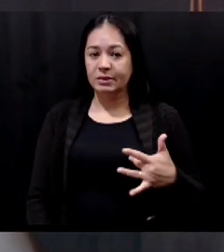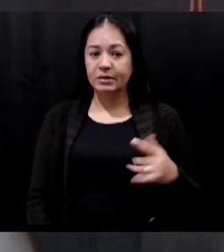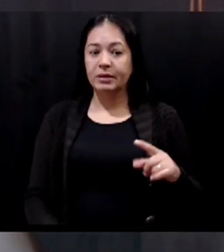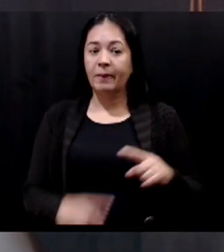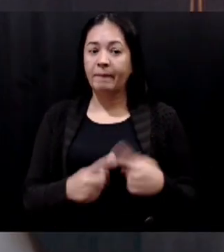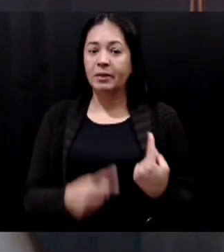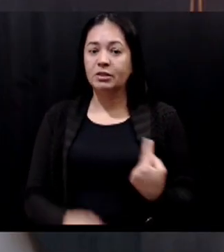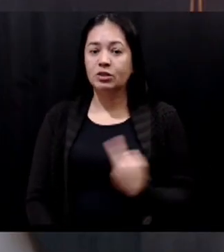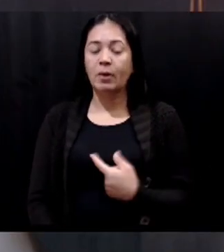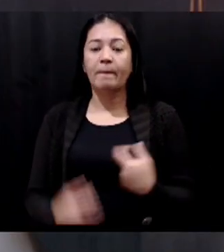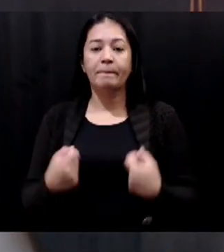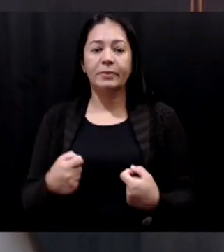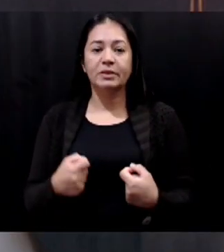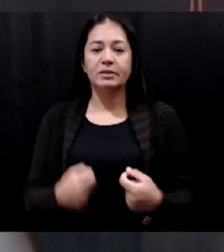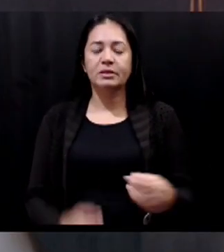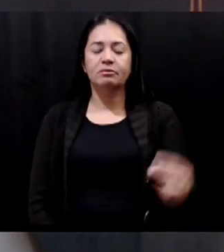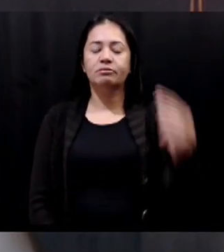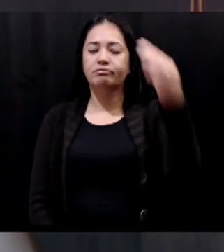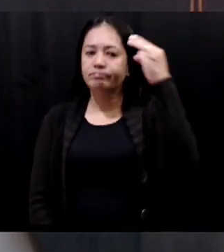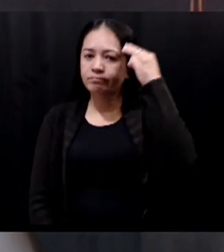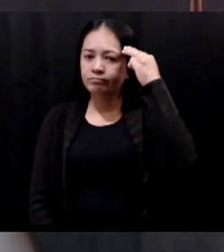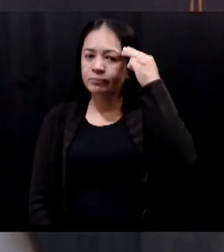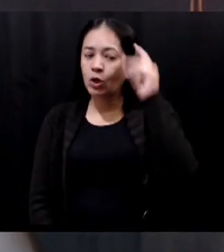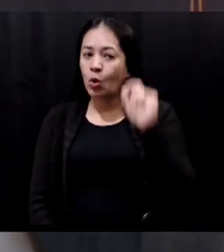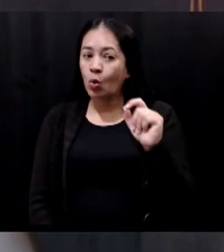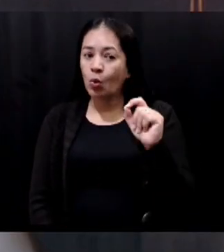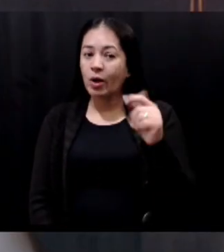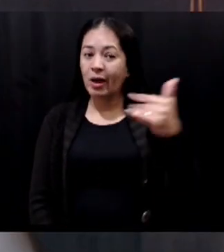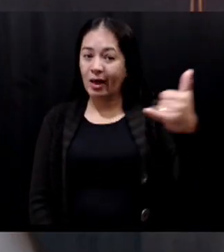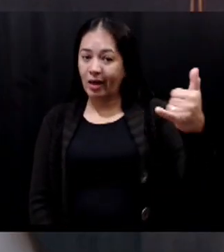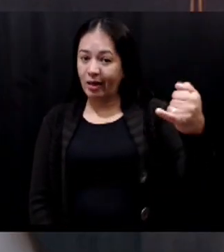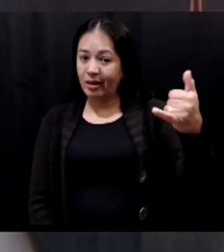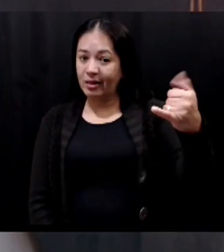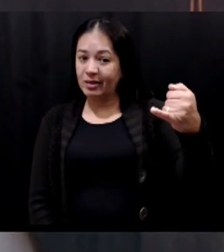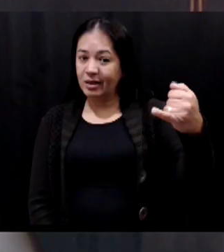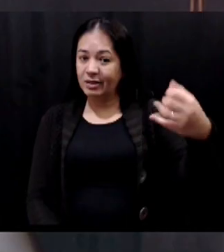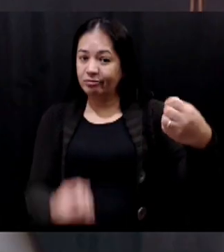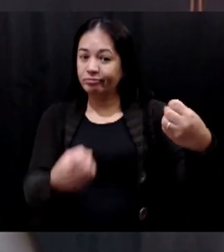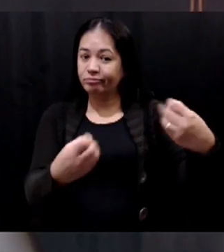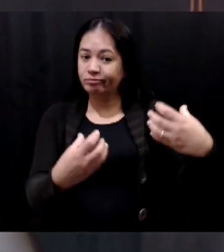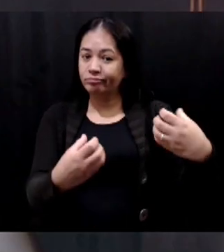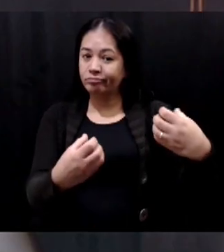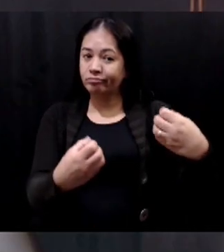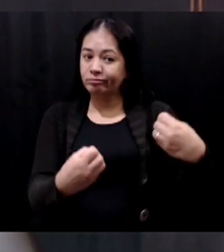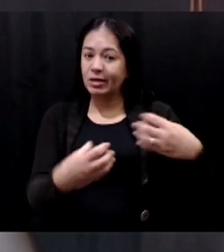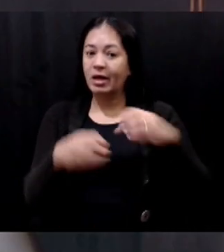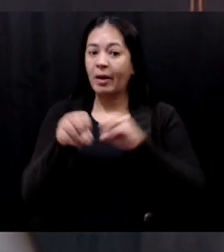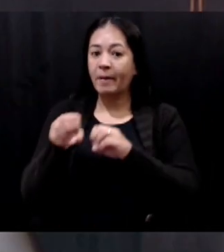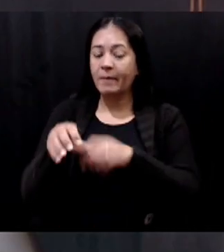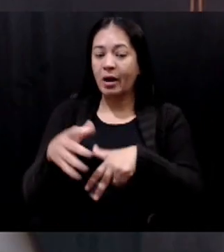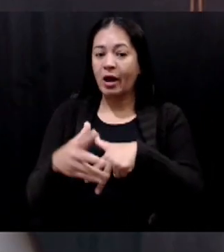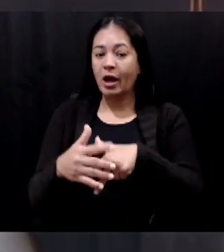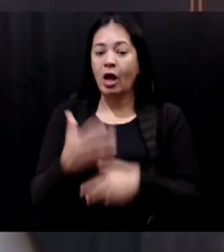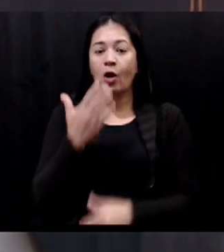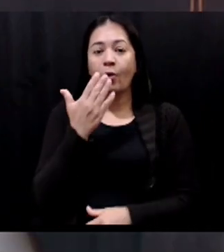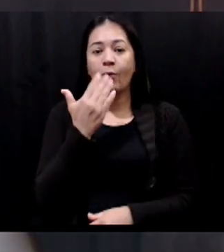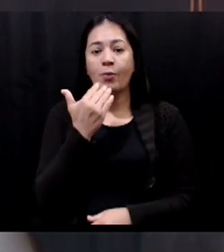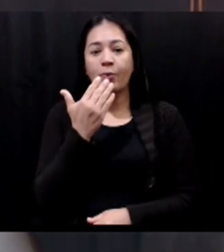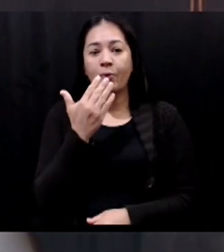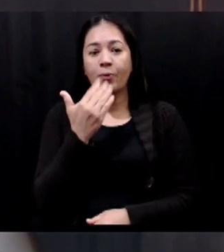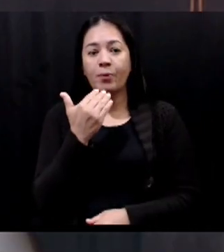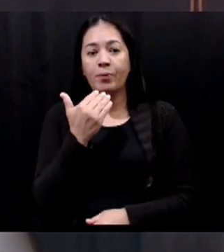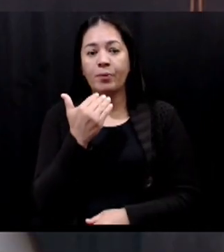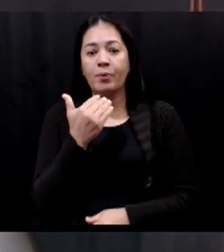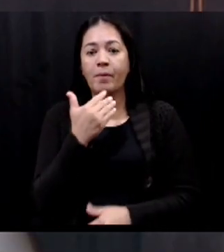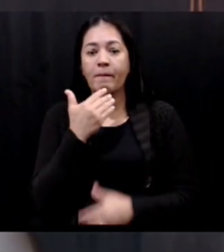em mente que essas canetas servem para nos ensinar, na verdade, os pacientes a se alimentarem, a terem melhores